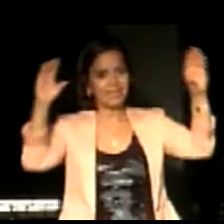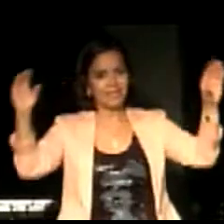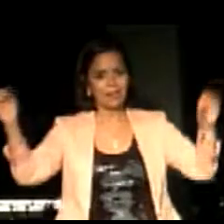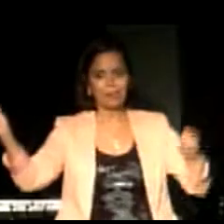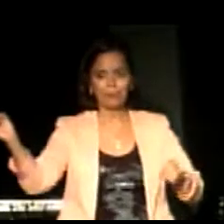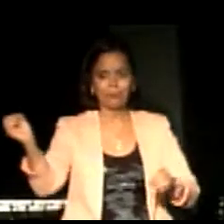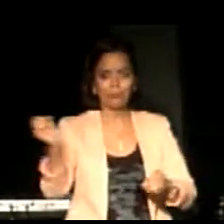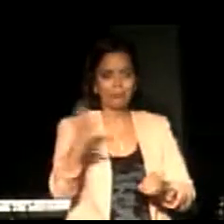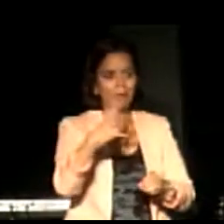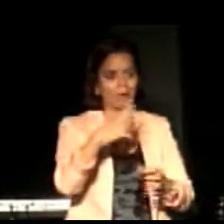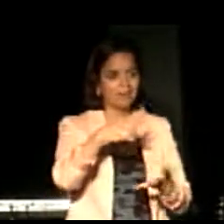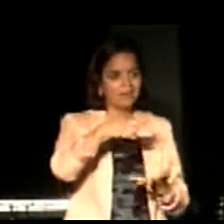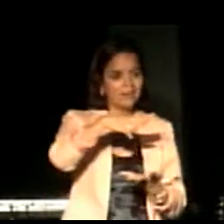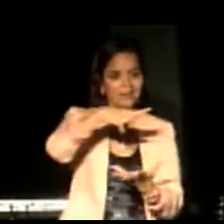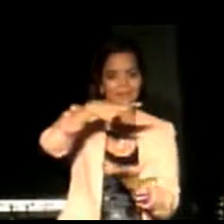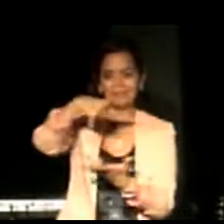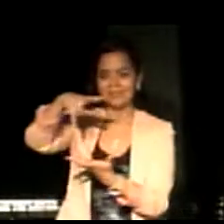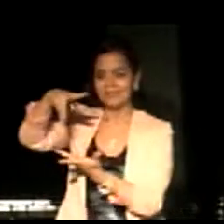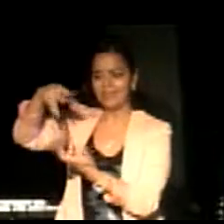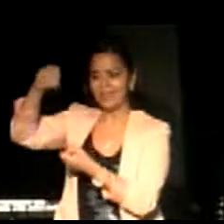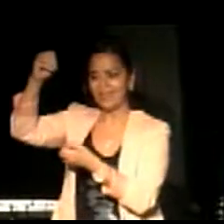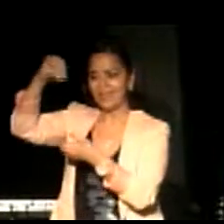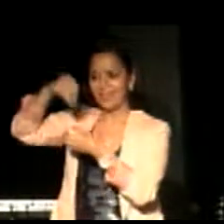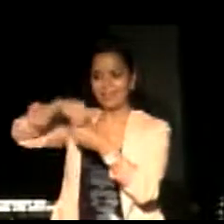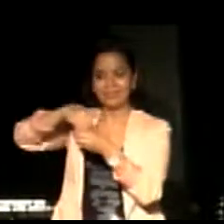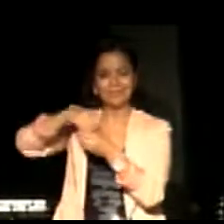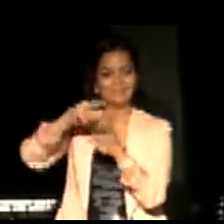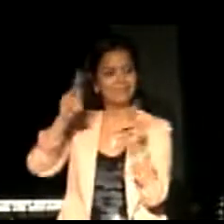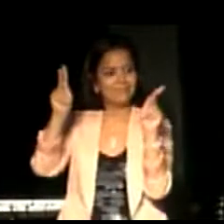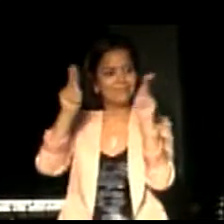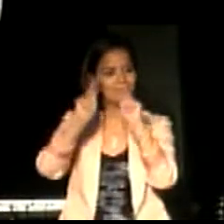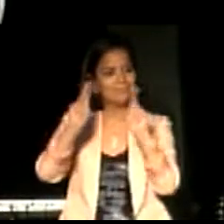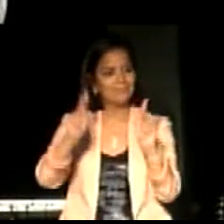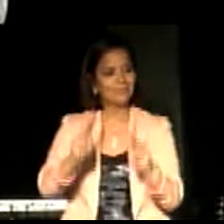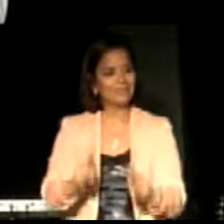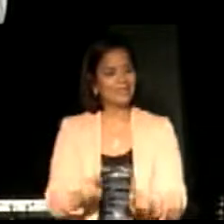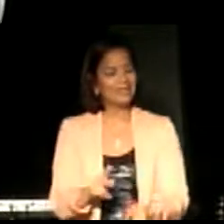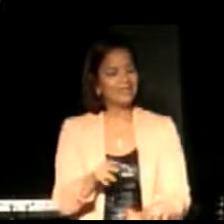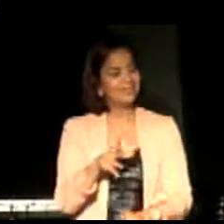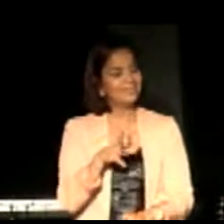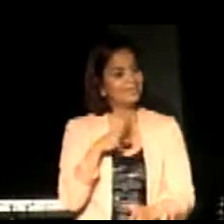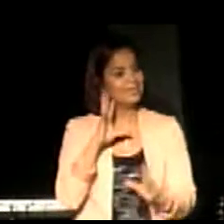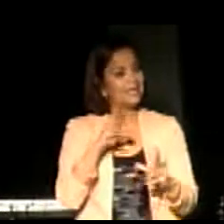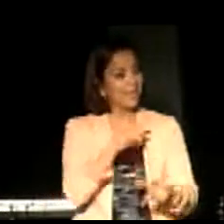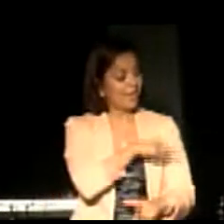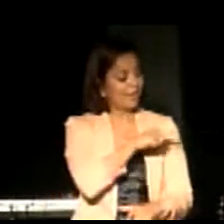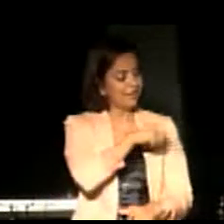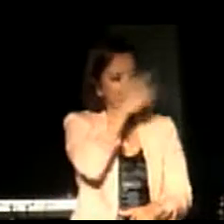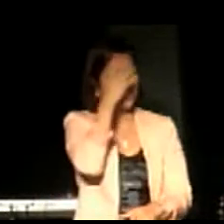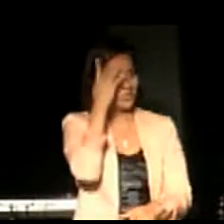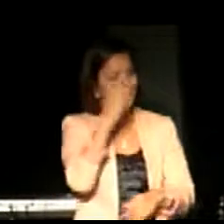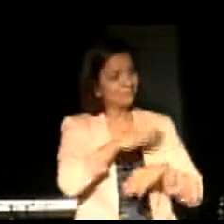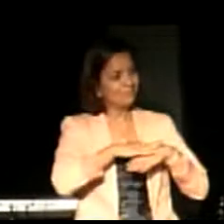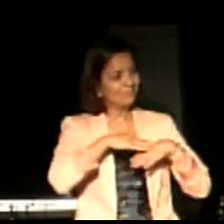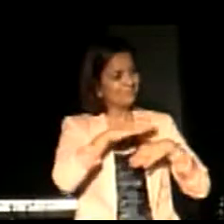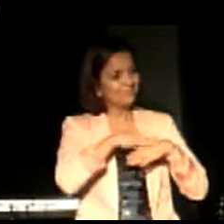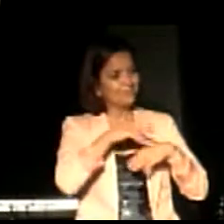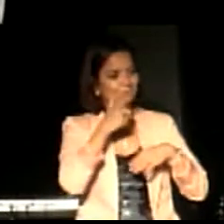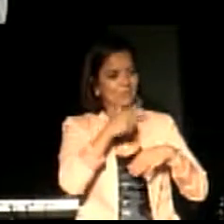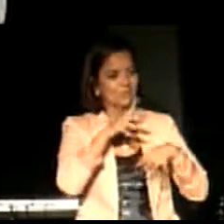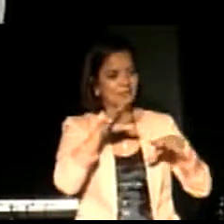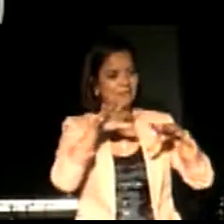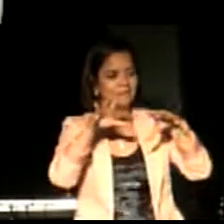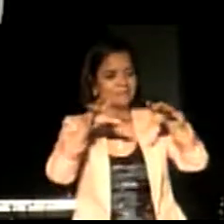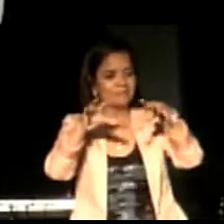possuir coisas nesta vida não passa apenas de um vislumbre. É um risquinho, um